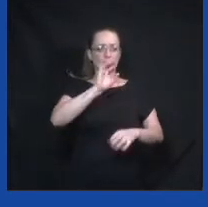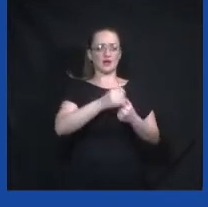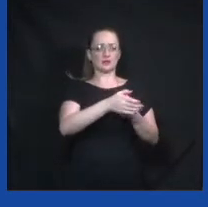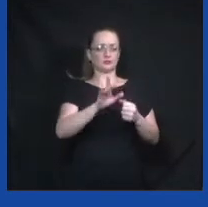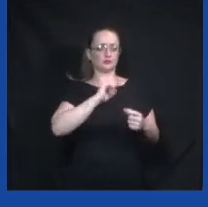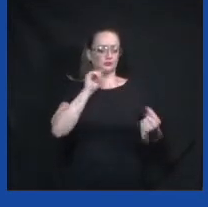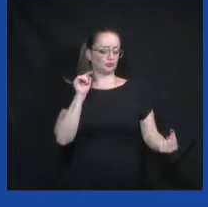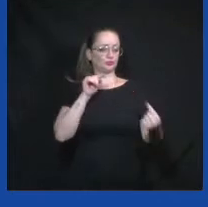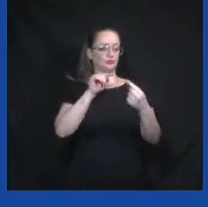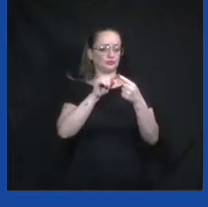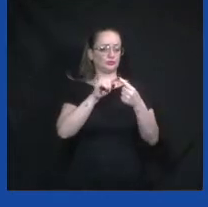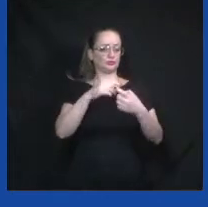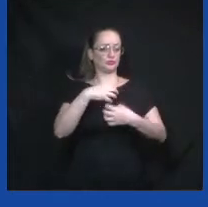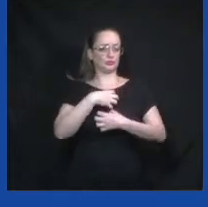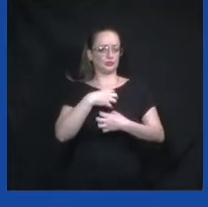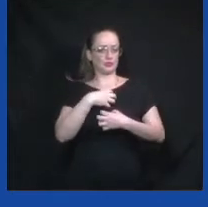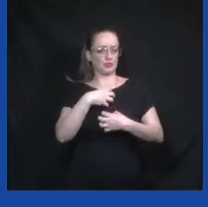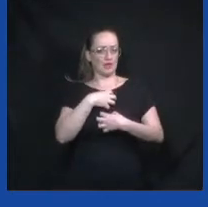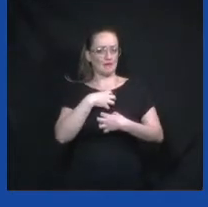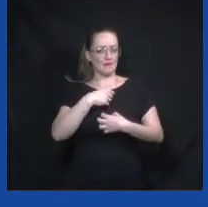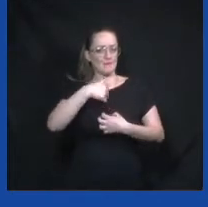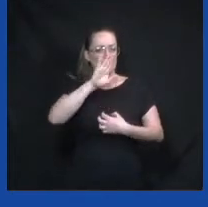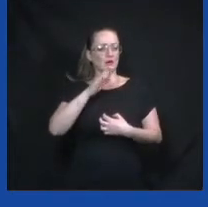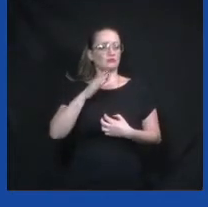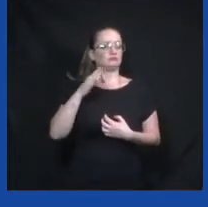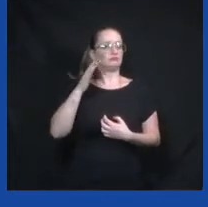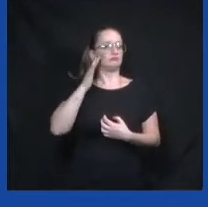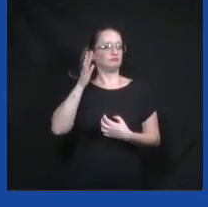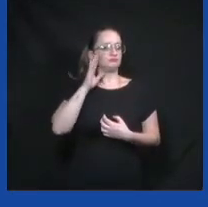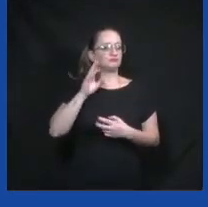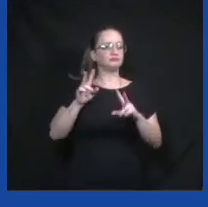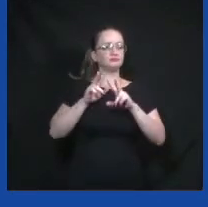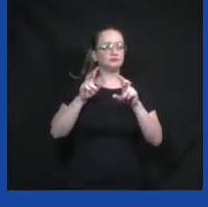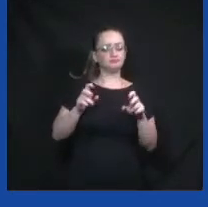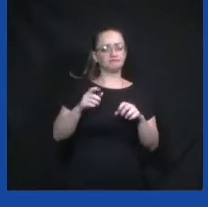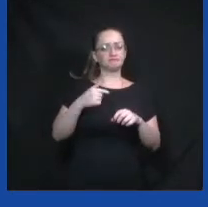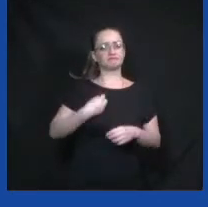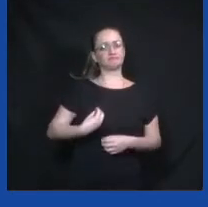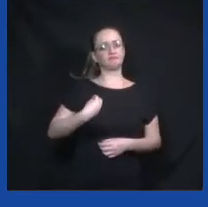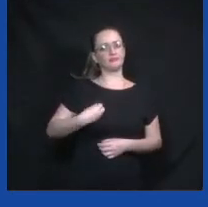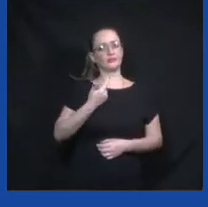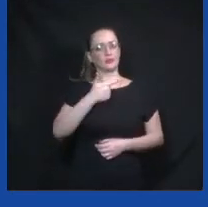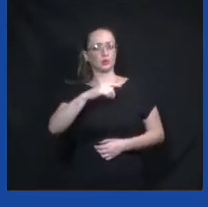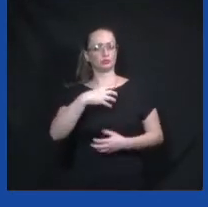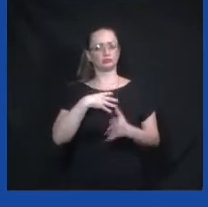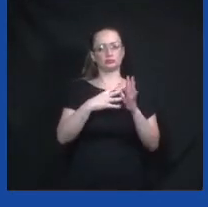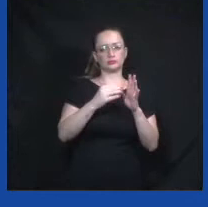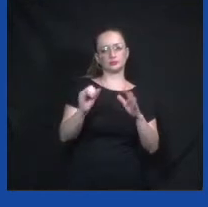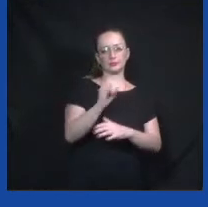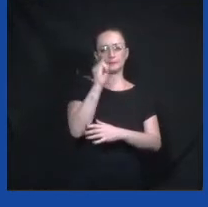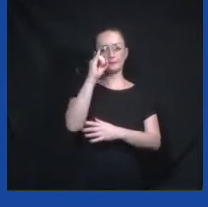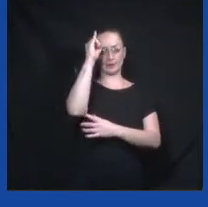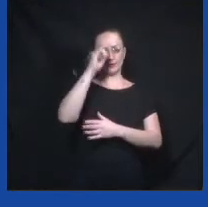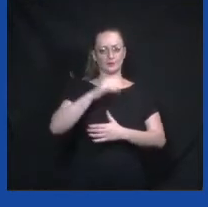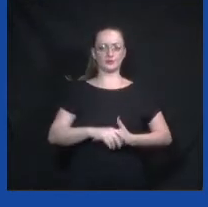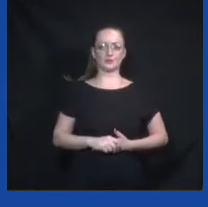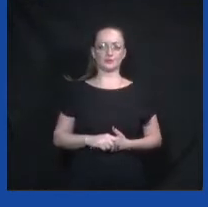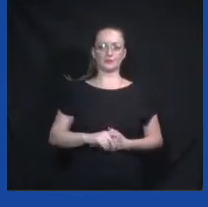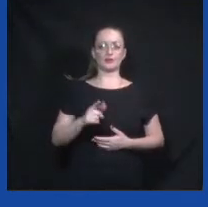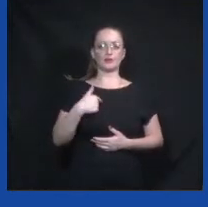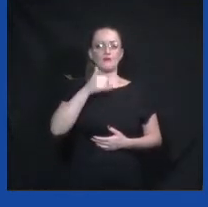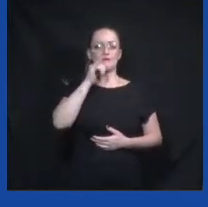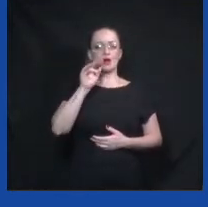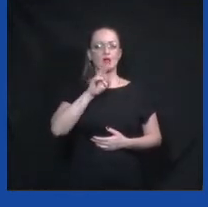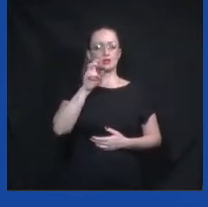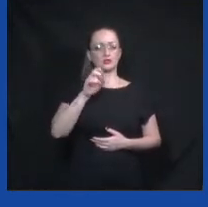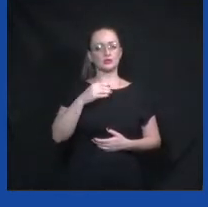sentido e forma hoje, de maneira mais evidente, a despeito de, obviamente, existirem outros modelos muito importantes, quando a gente fala da crise